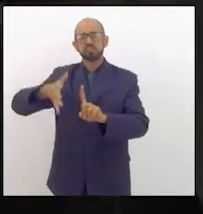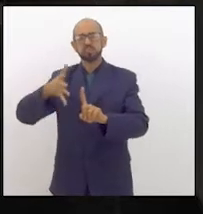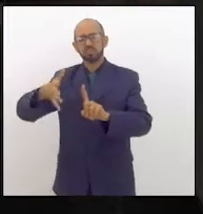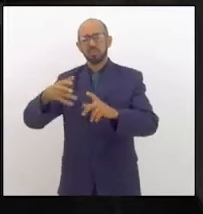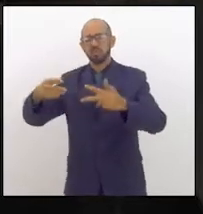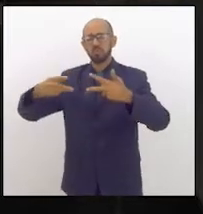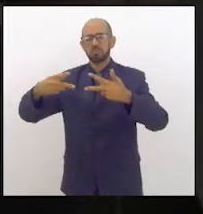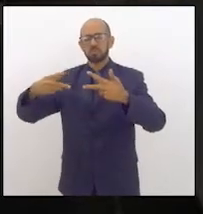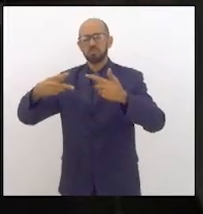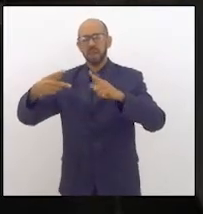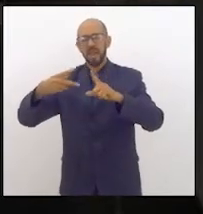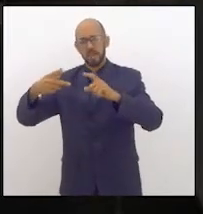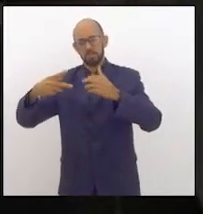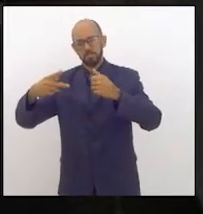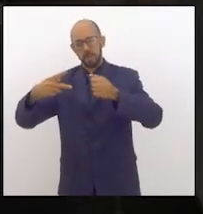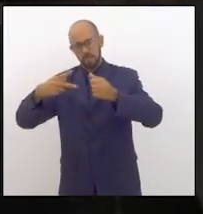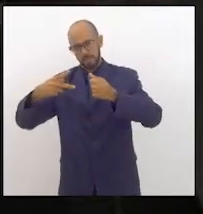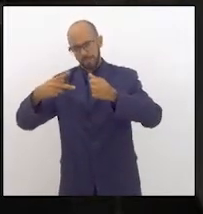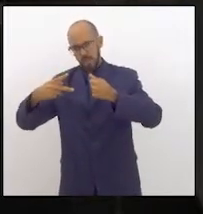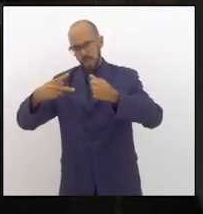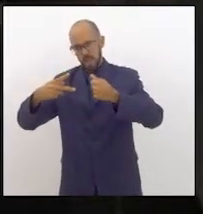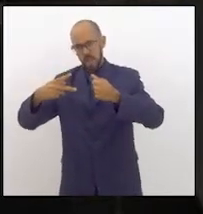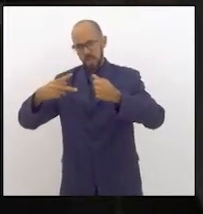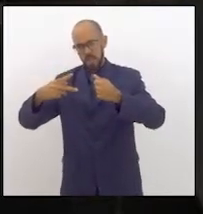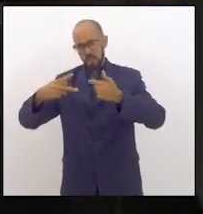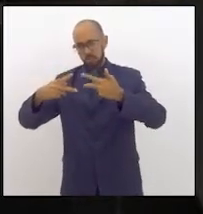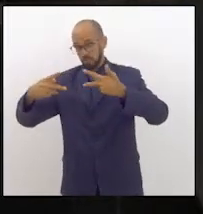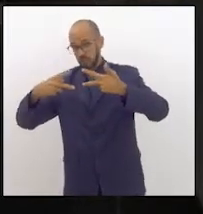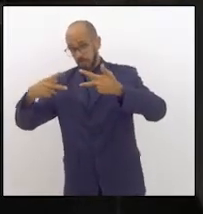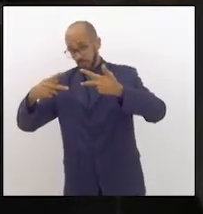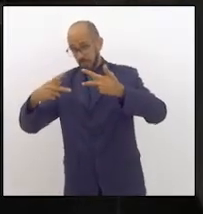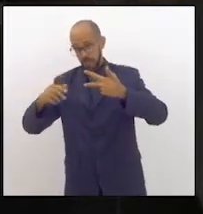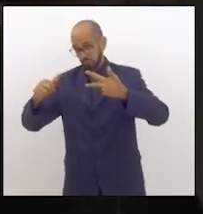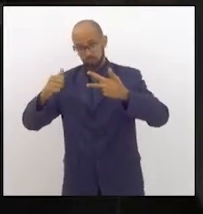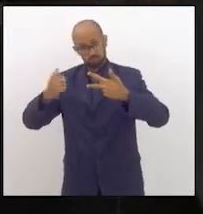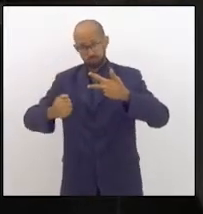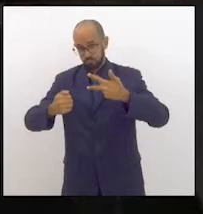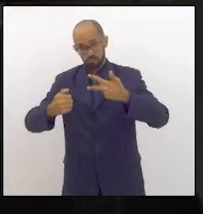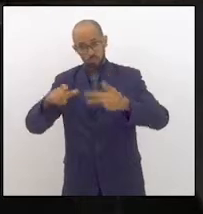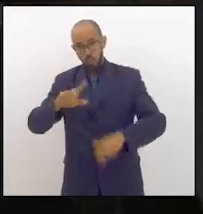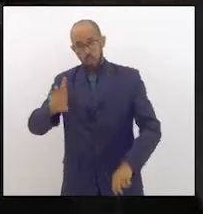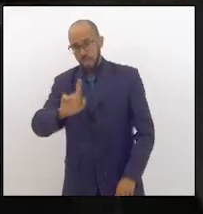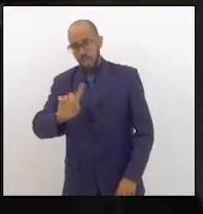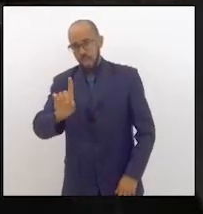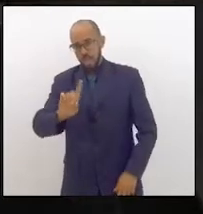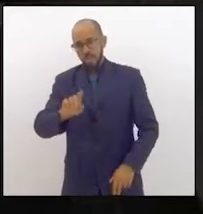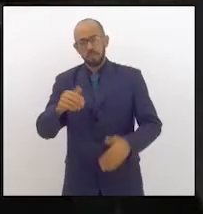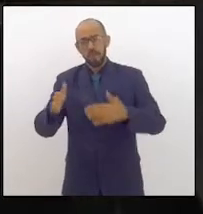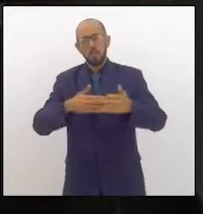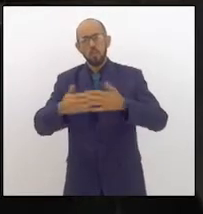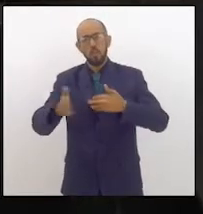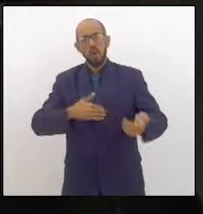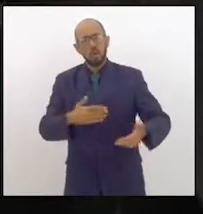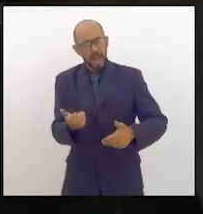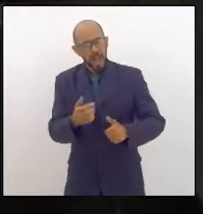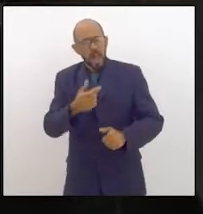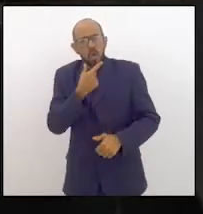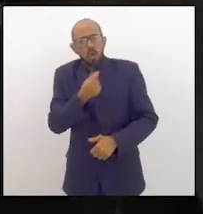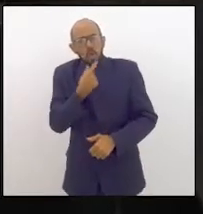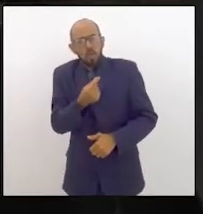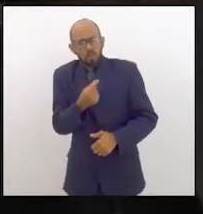mas não só o decoro parlamentar é incompatível a qualquer homem é